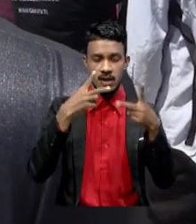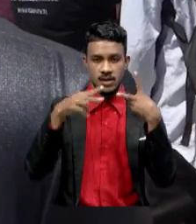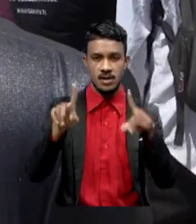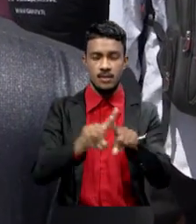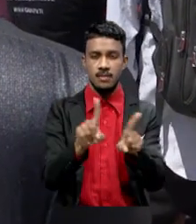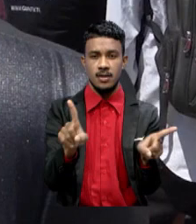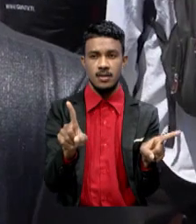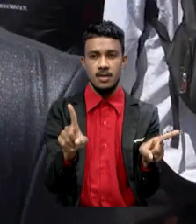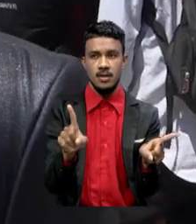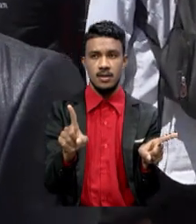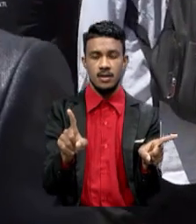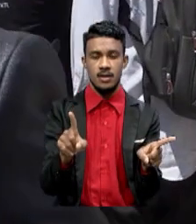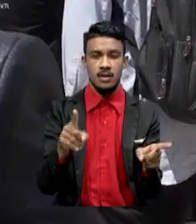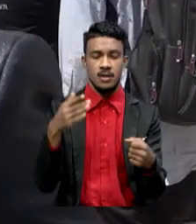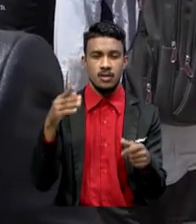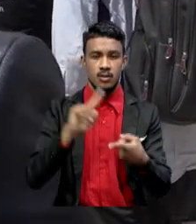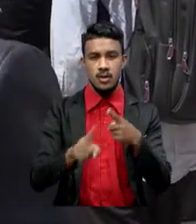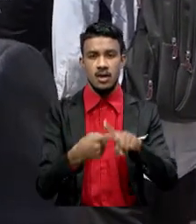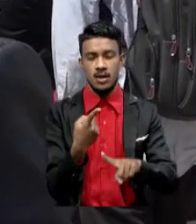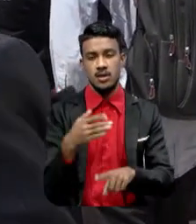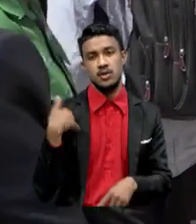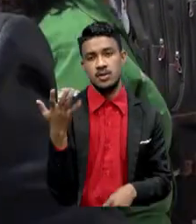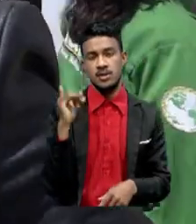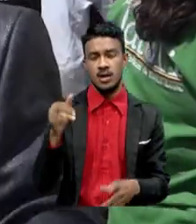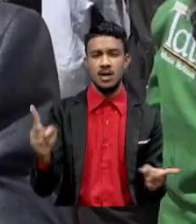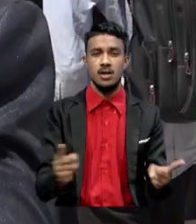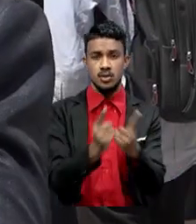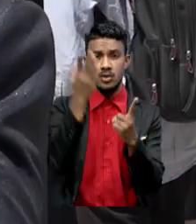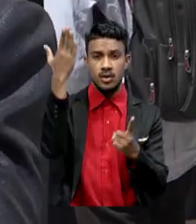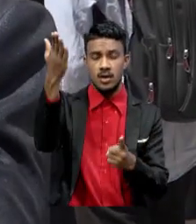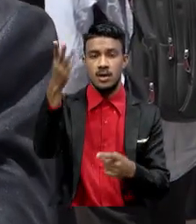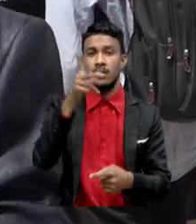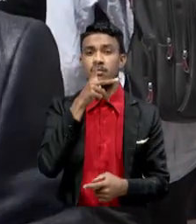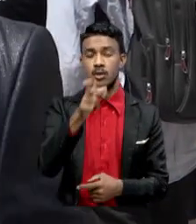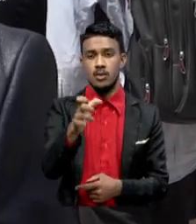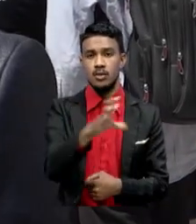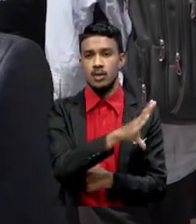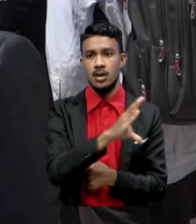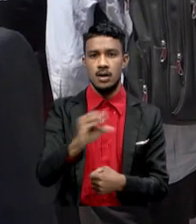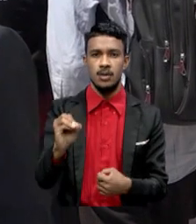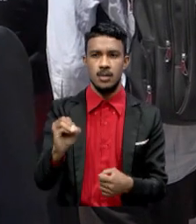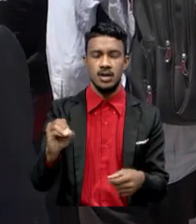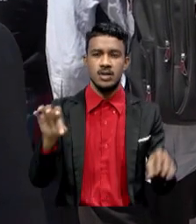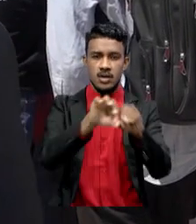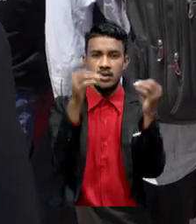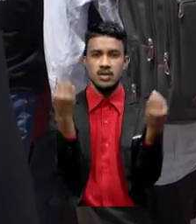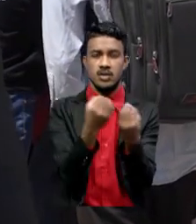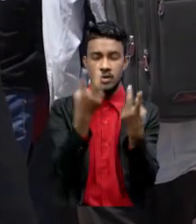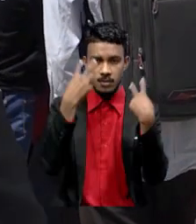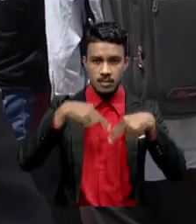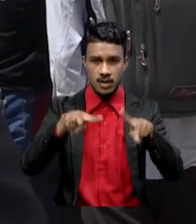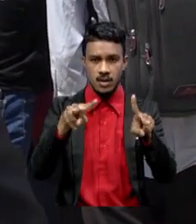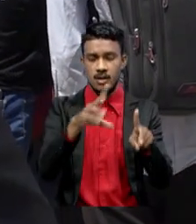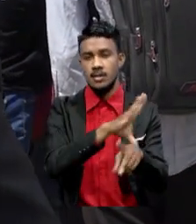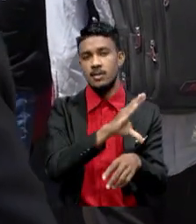litne que se itne mal jovem sira em frente agora em Portugal né? Né viagem né porque por organizado. Né porque organiza